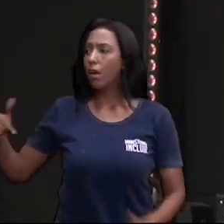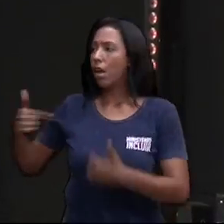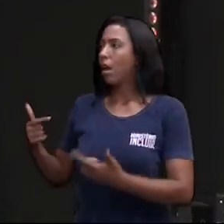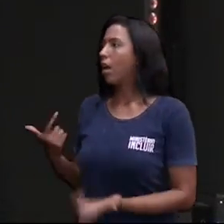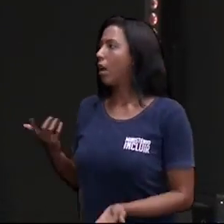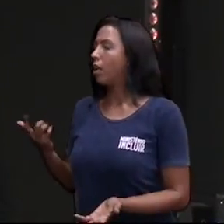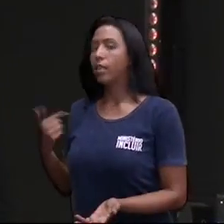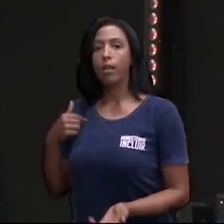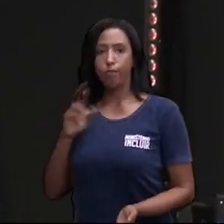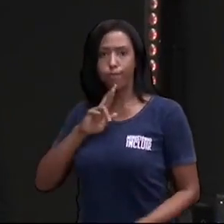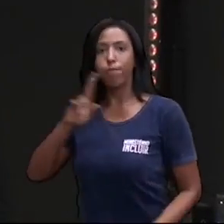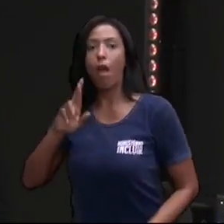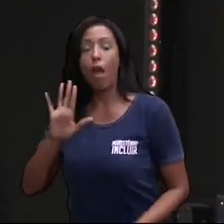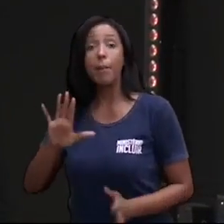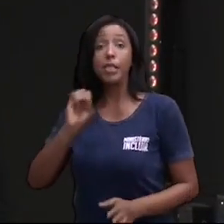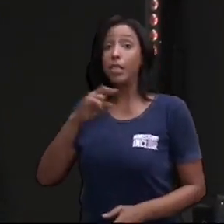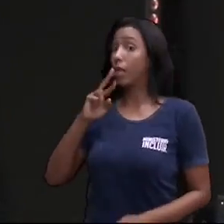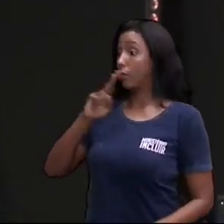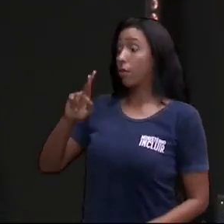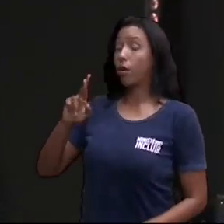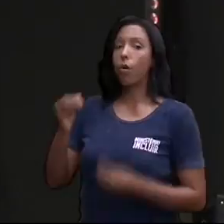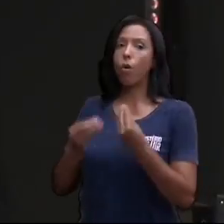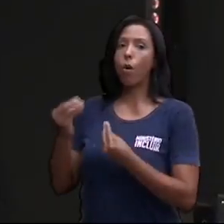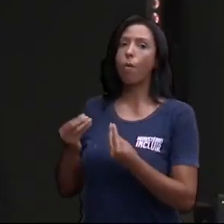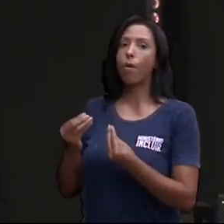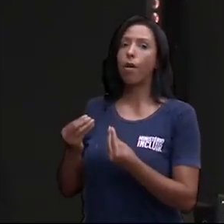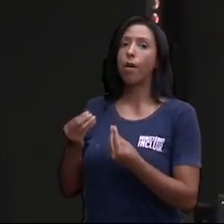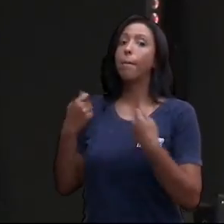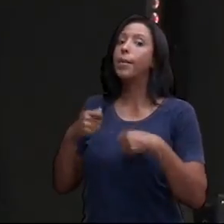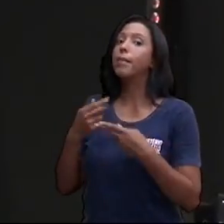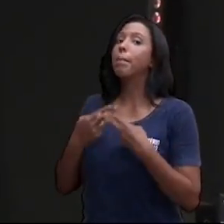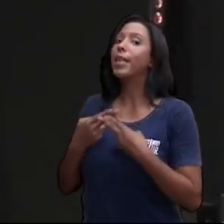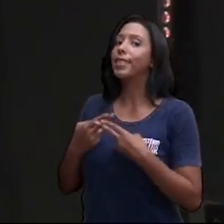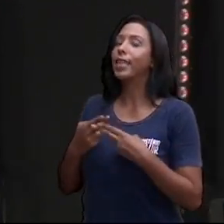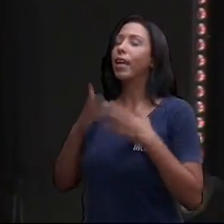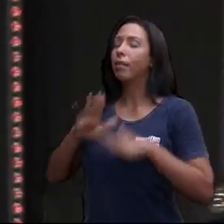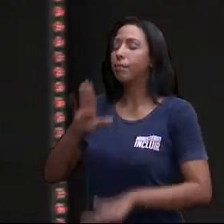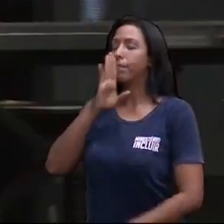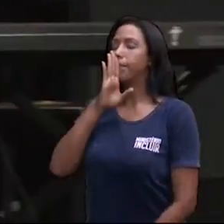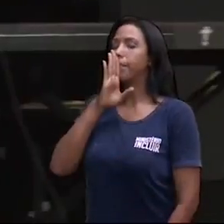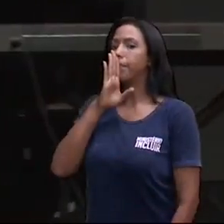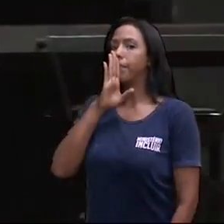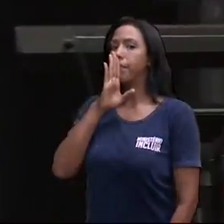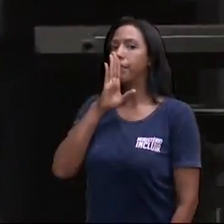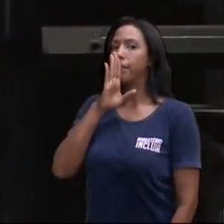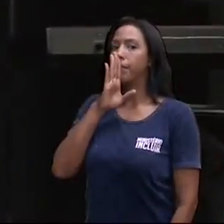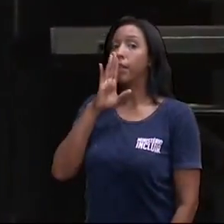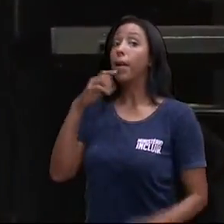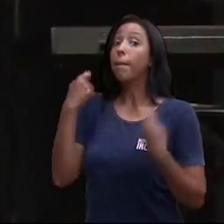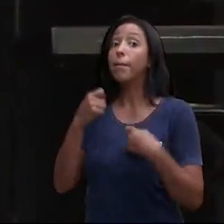fizer acabou relacionamento de uma coisa que você poderia restaurar se você tem um pouco de paciência que tá entendendo O discernimento